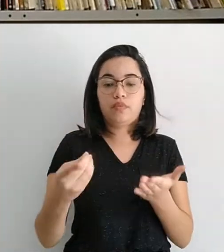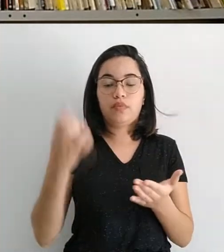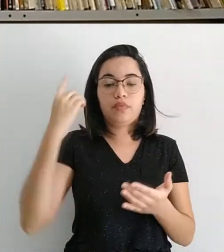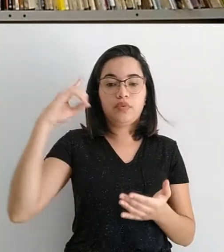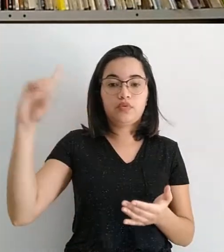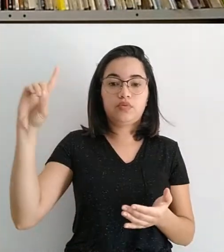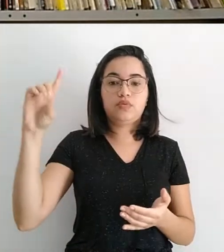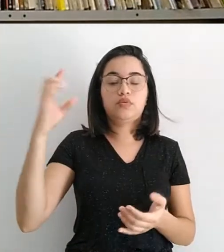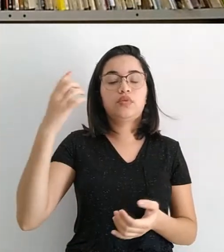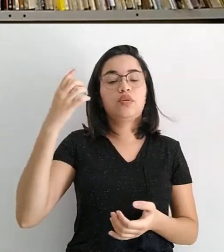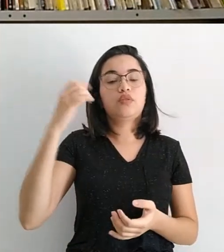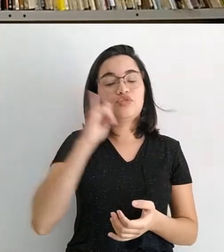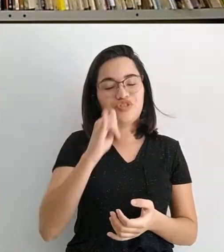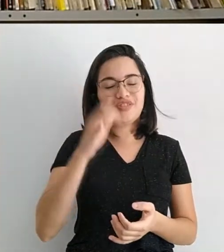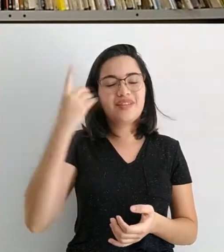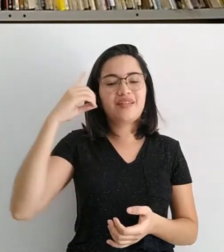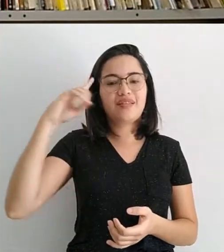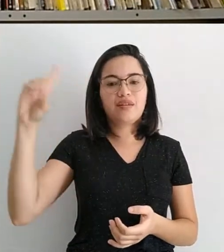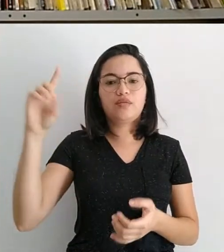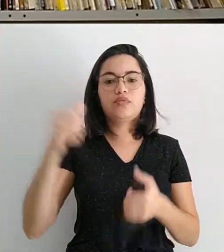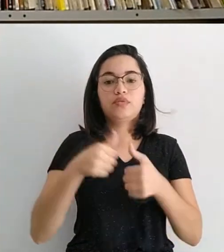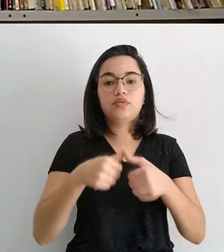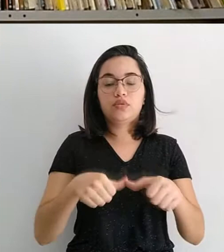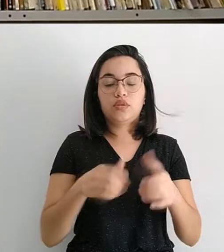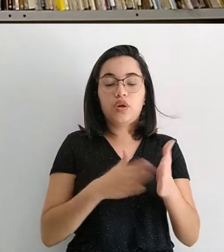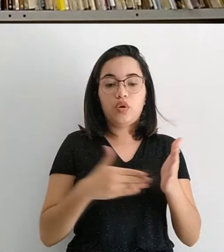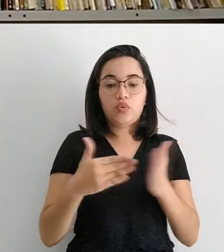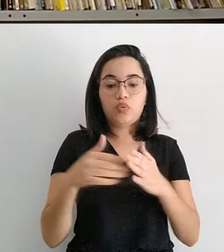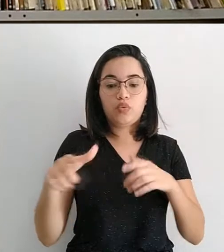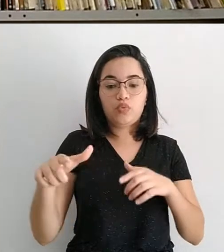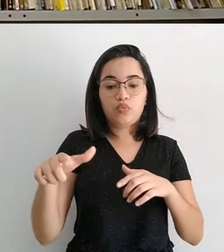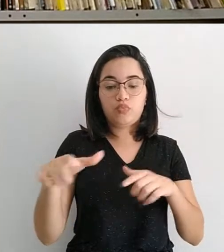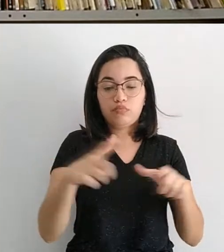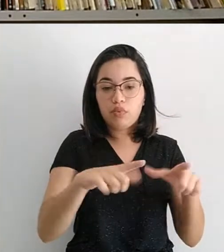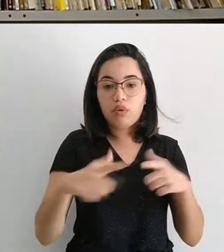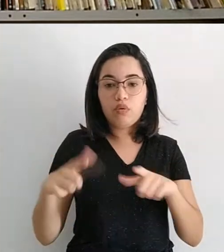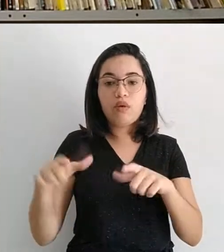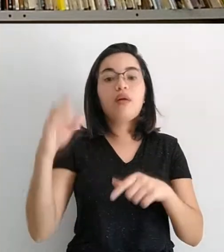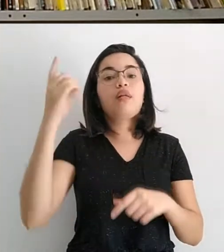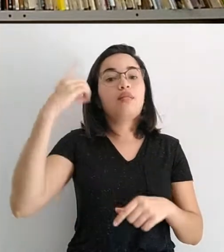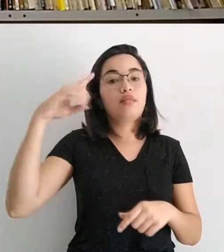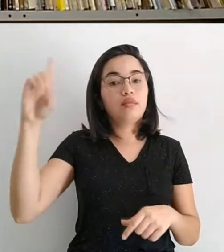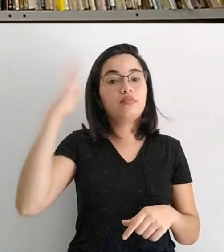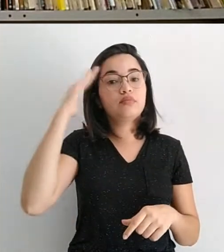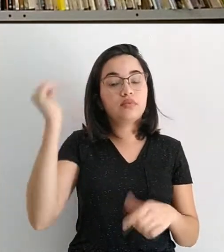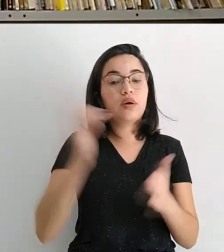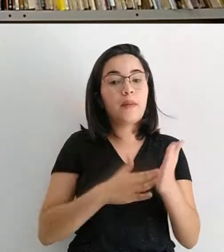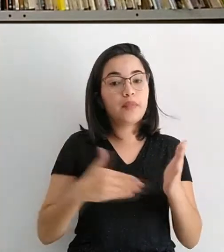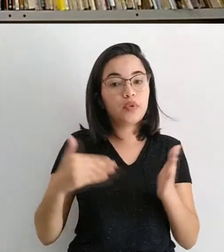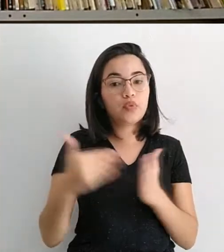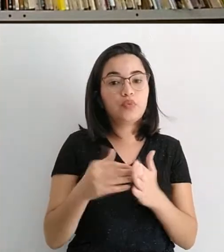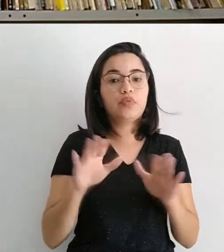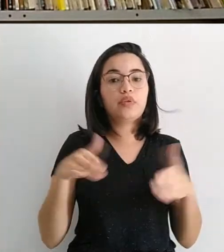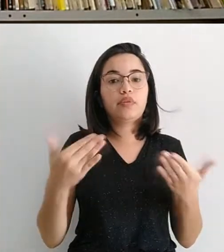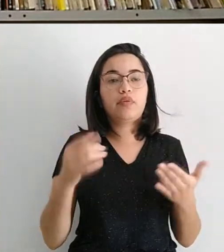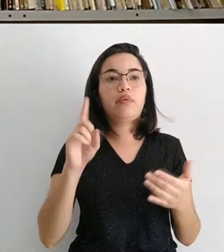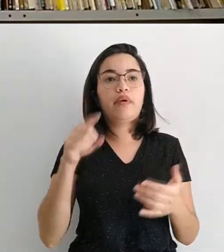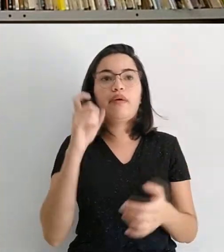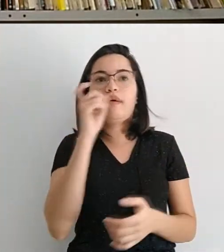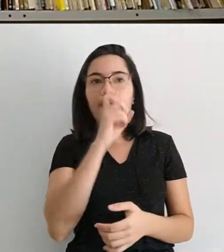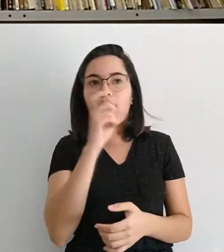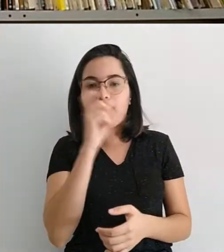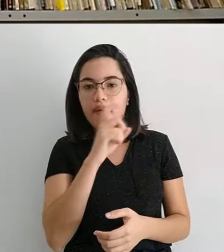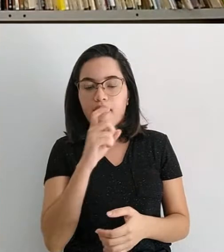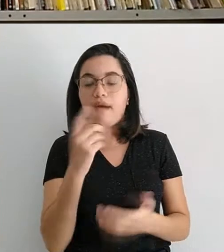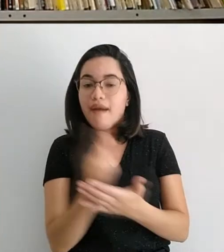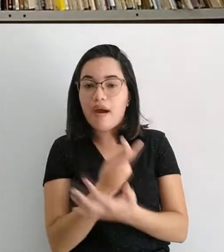Deus está em todo lugar, Deus vê tudo e Deus sabe tudo. Então é uma incoerência se